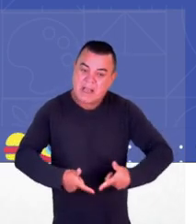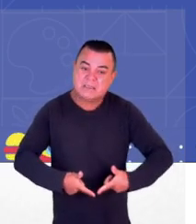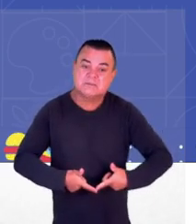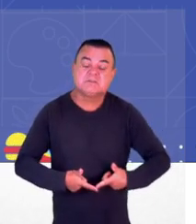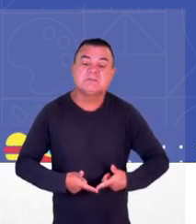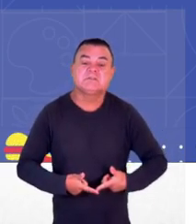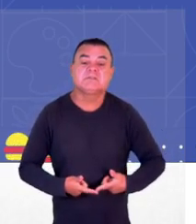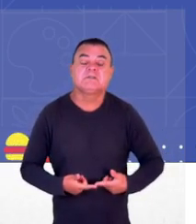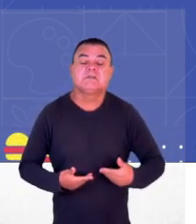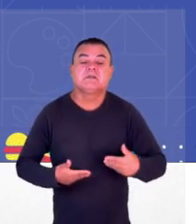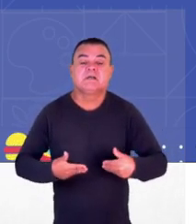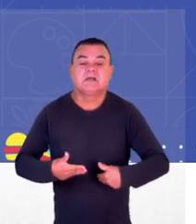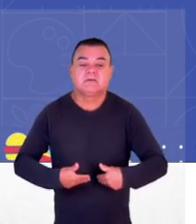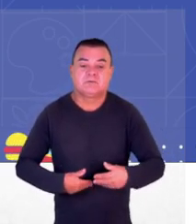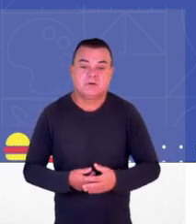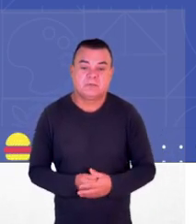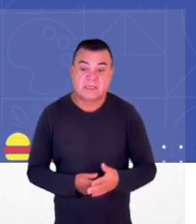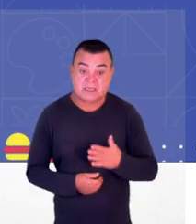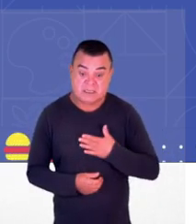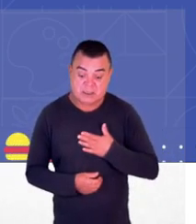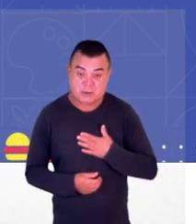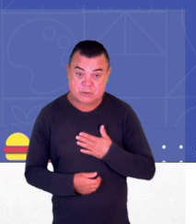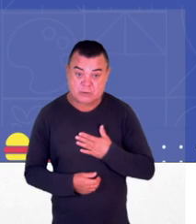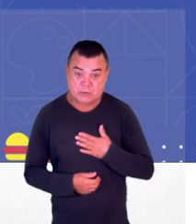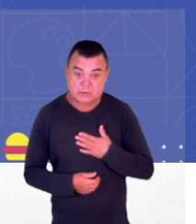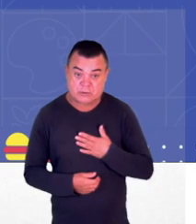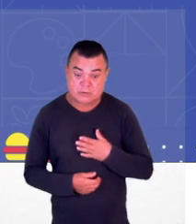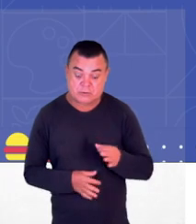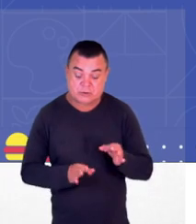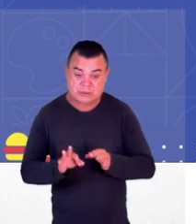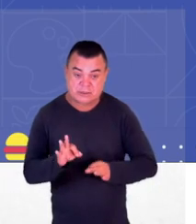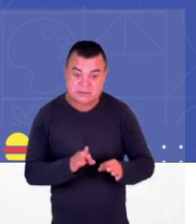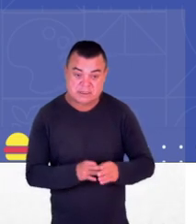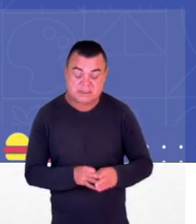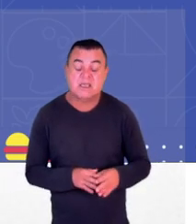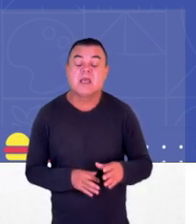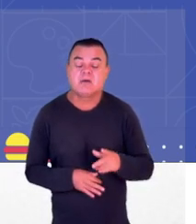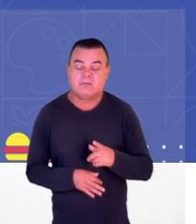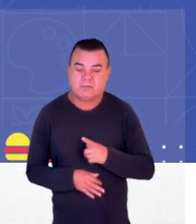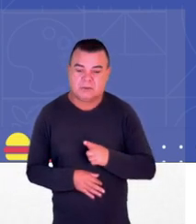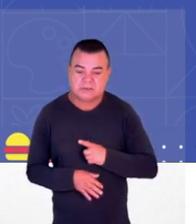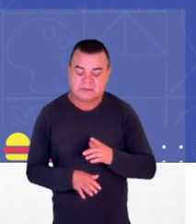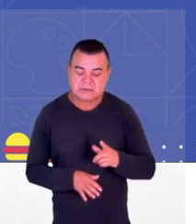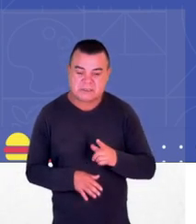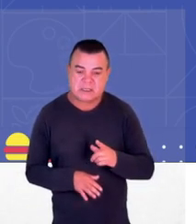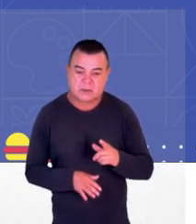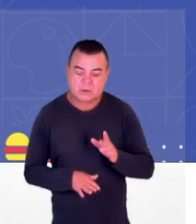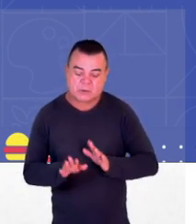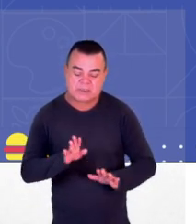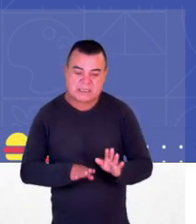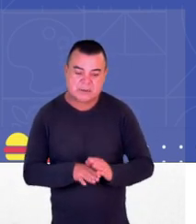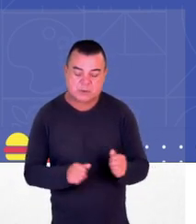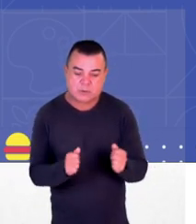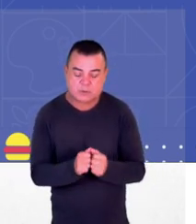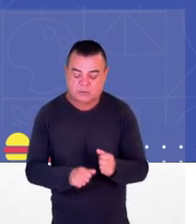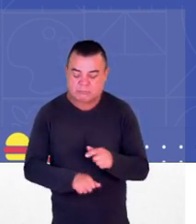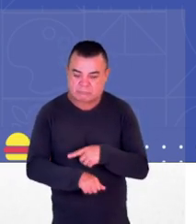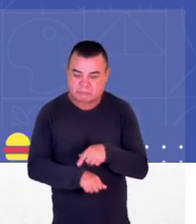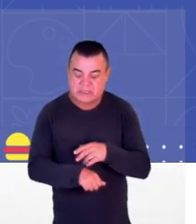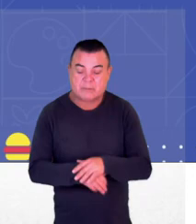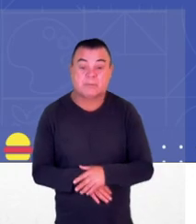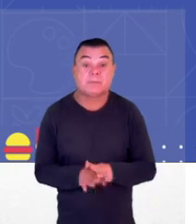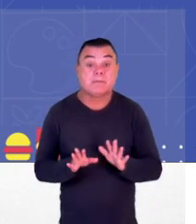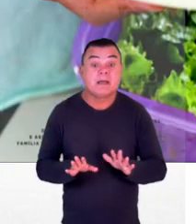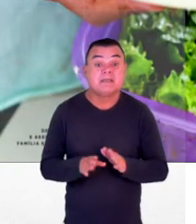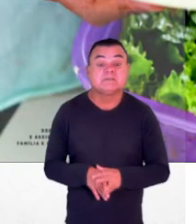eu me me organizei Aqui também mas vou tomar cuidado com o tempo pra gente poder avançar ainda em algumas discussões mas um